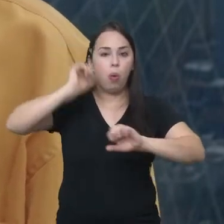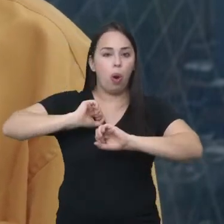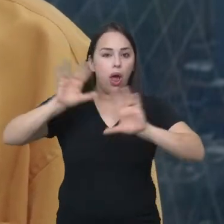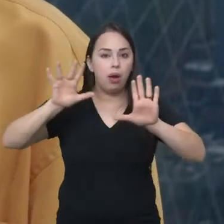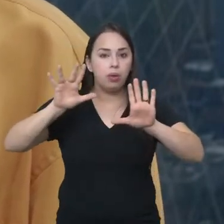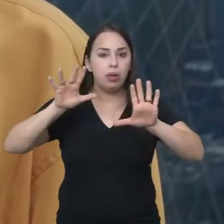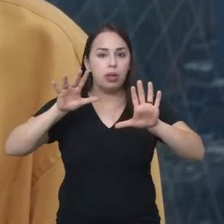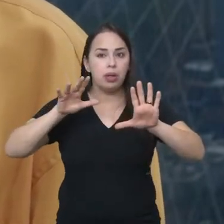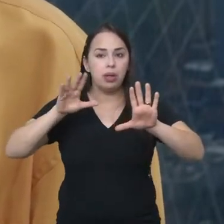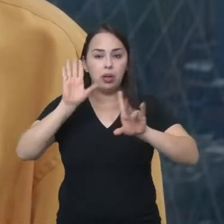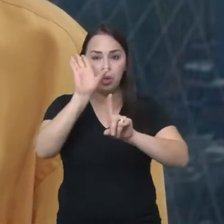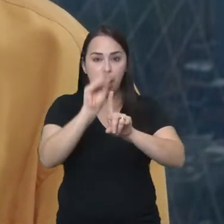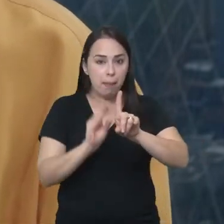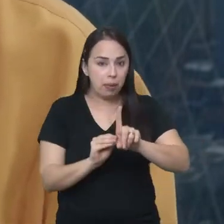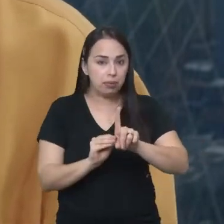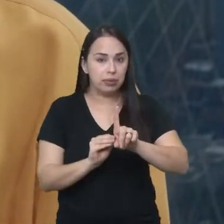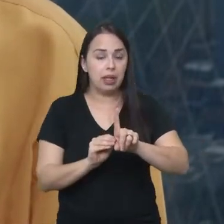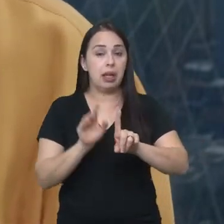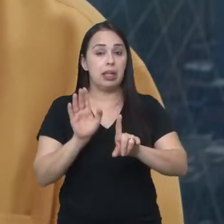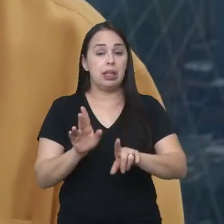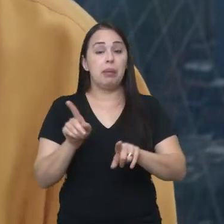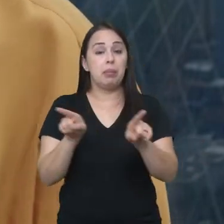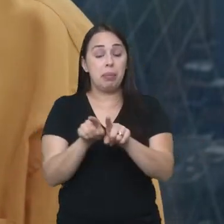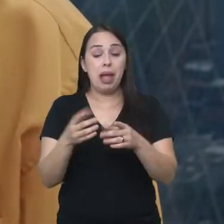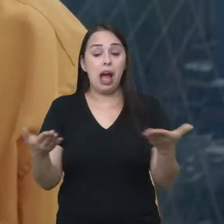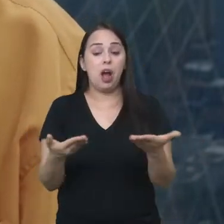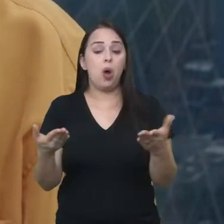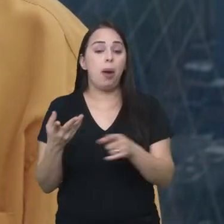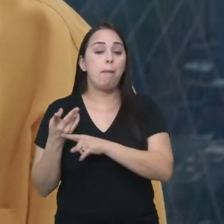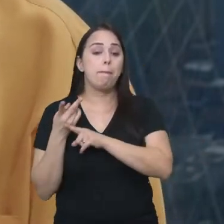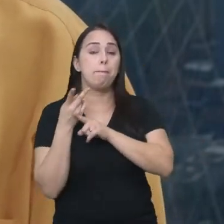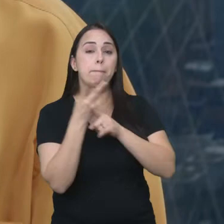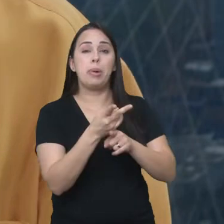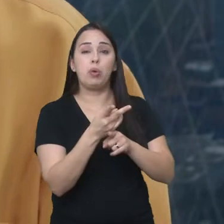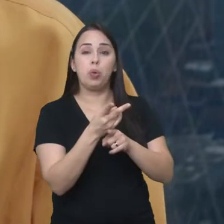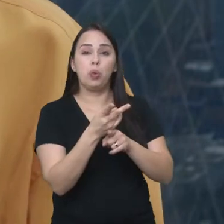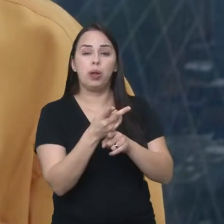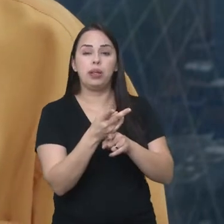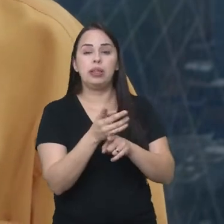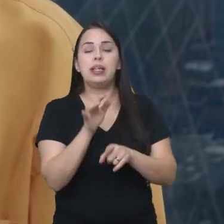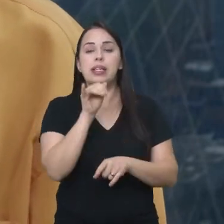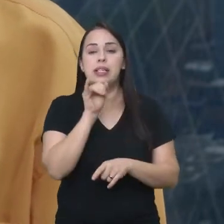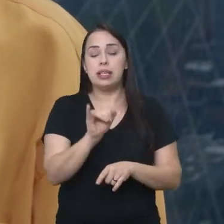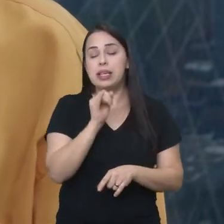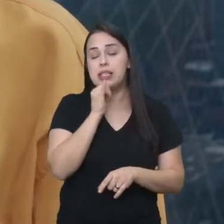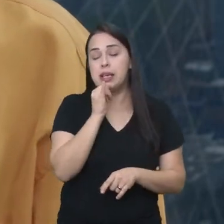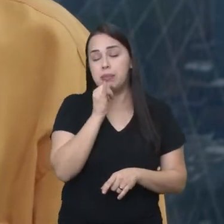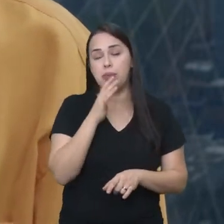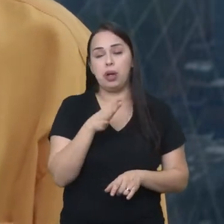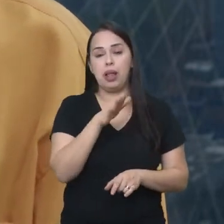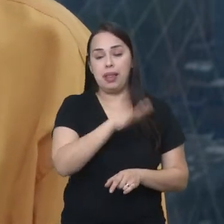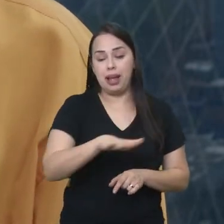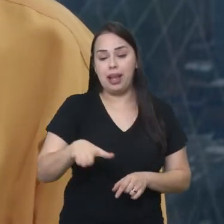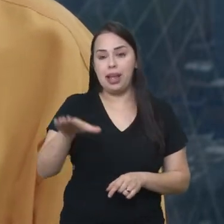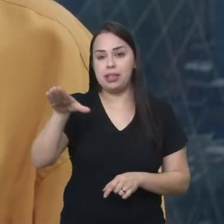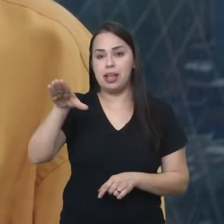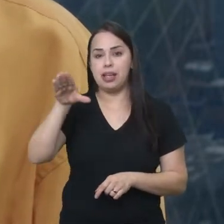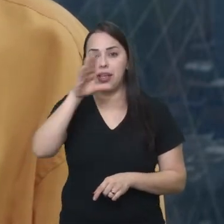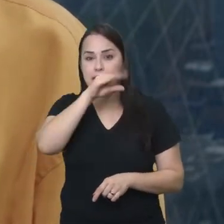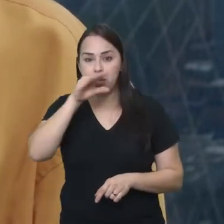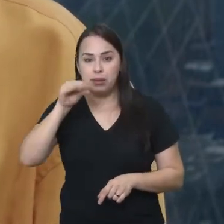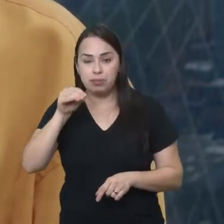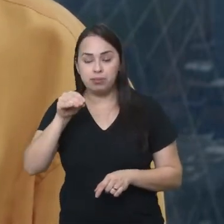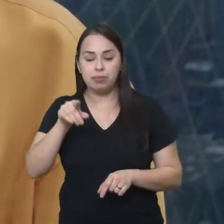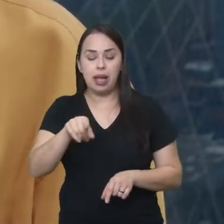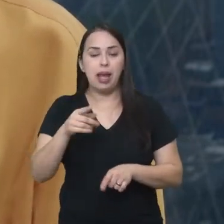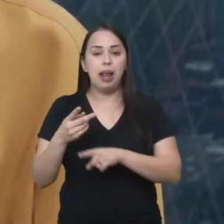né, procurando pessoas, procurando mostrar, principalmente quando a gente vai falar da criança e adolescente, né, trazer a segurança para quem ela deve denunciar, para quem ela